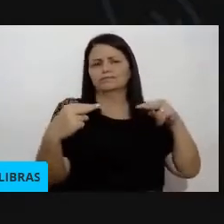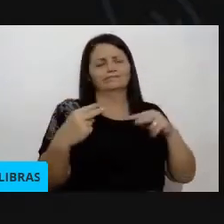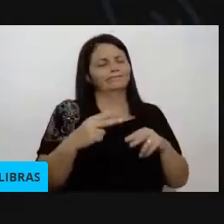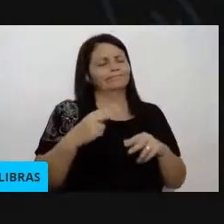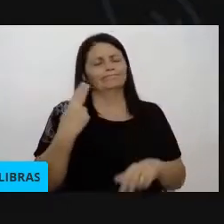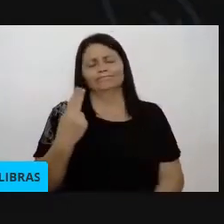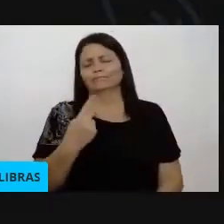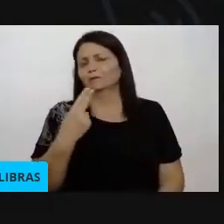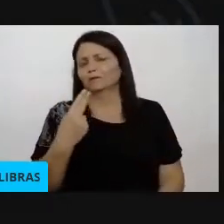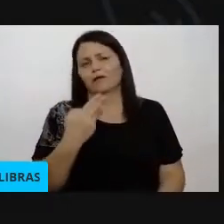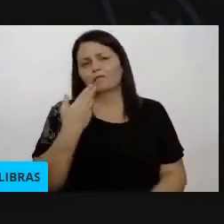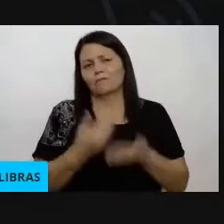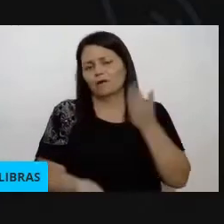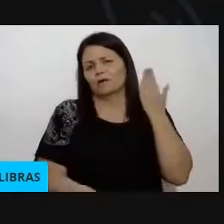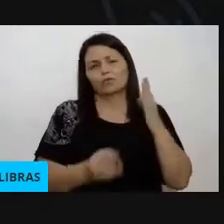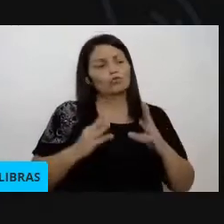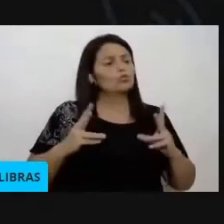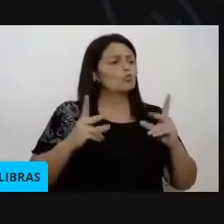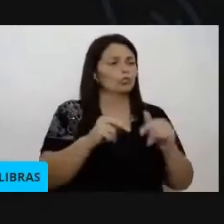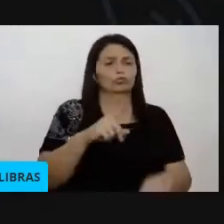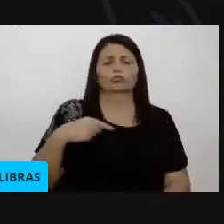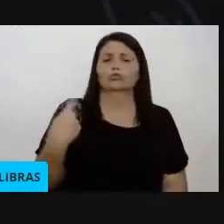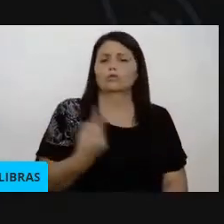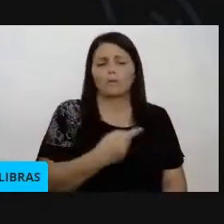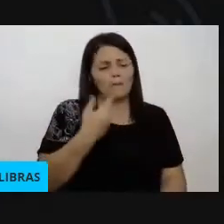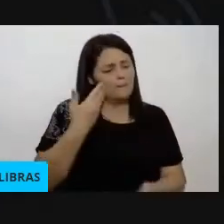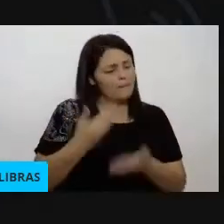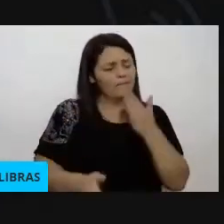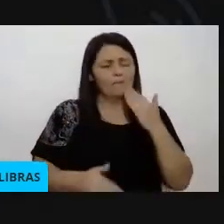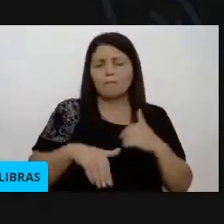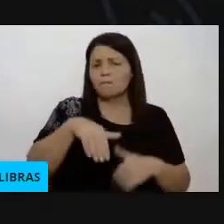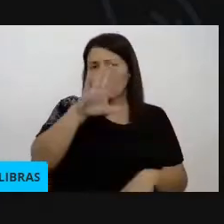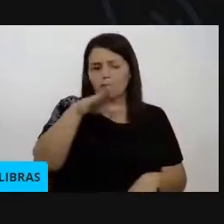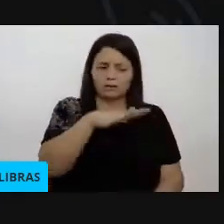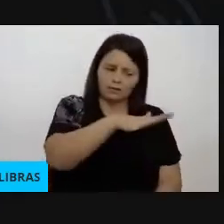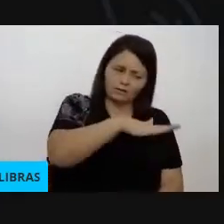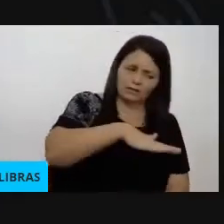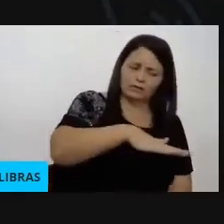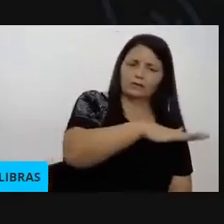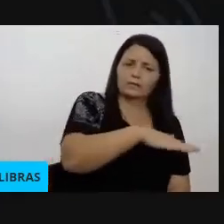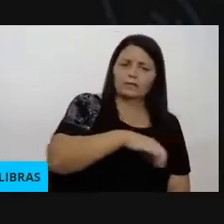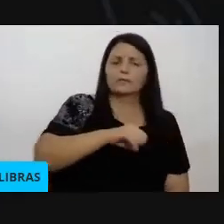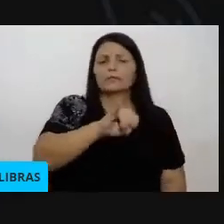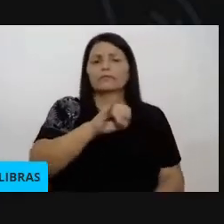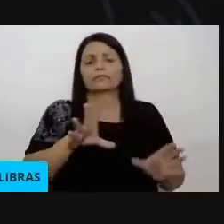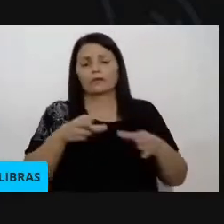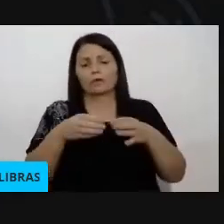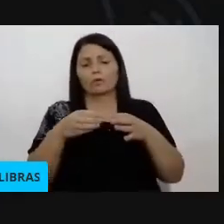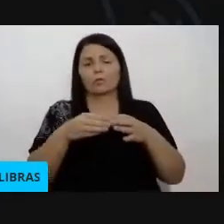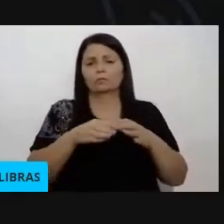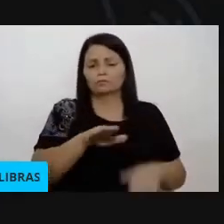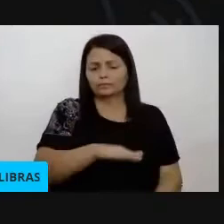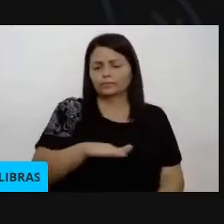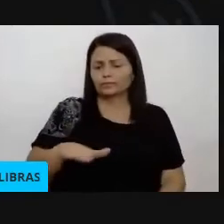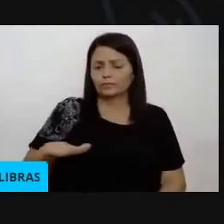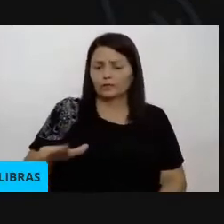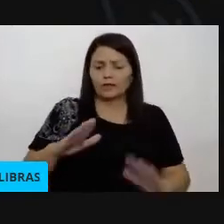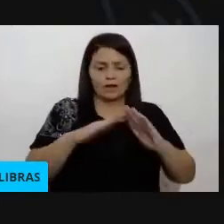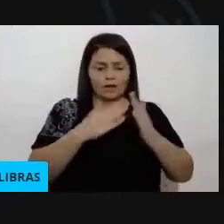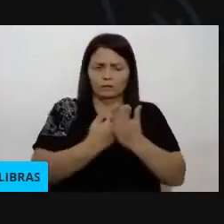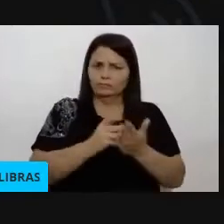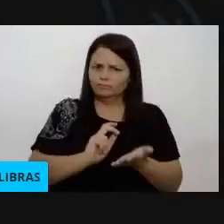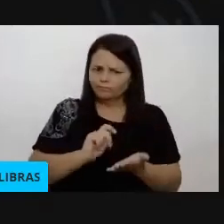perder. Todos nós, mas eles vão perder mais. Se pegar grupos de crianças pequenas, onde a escola é tão